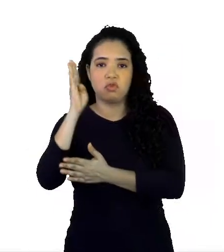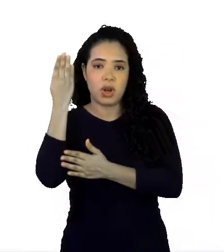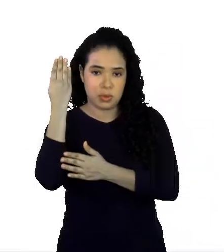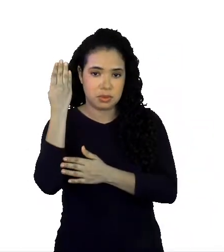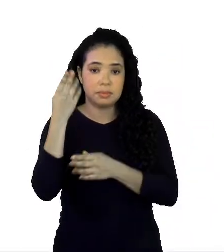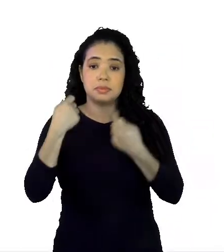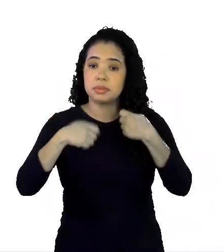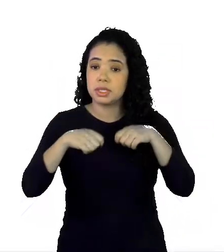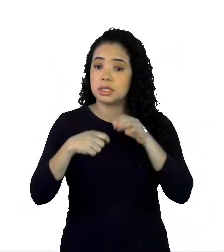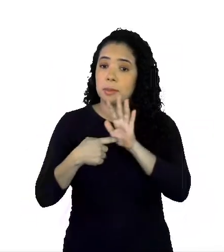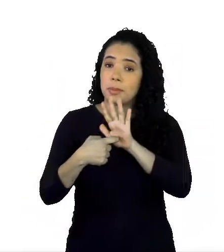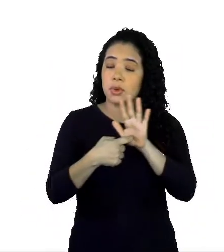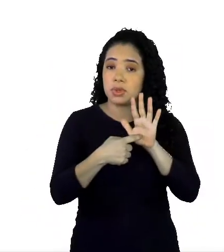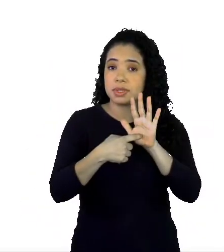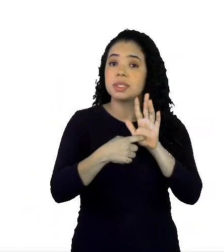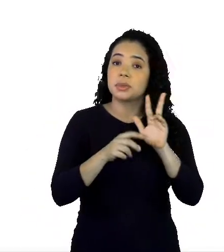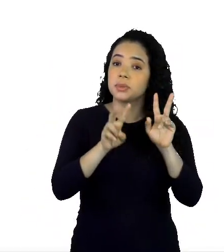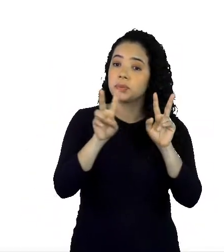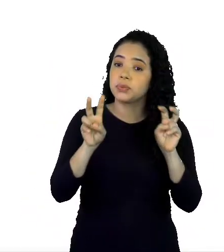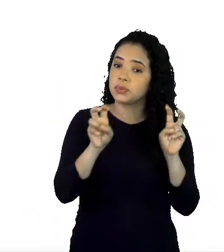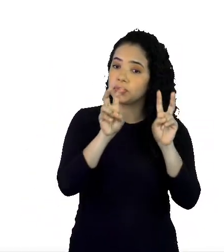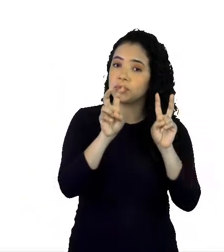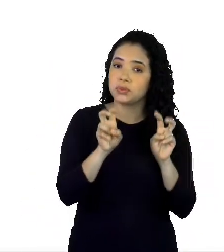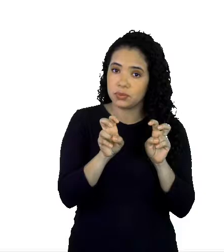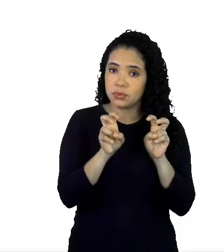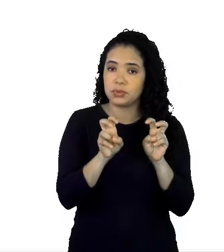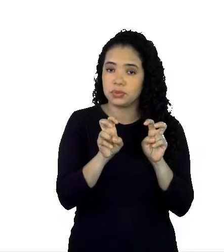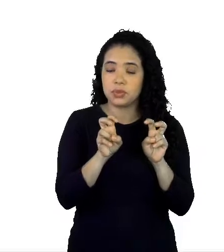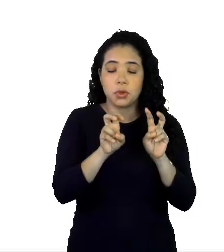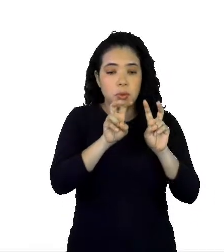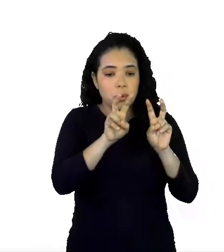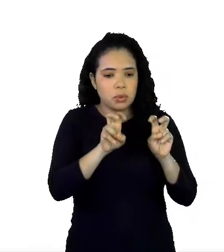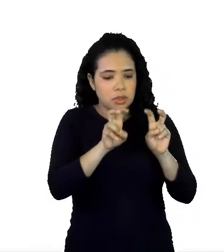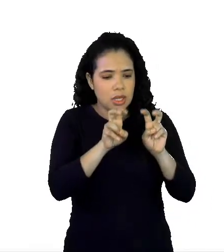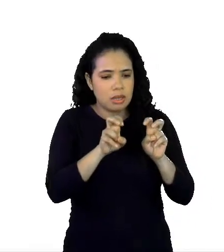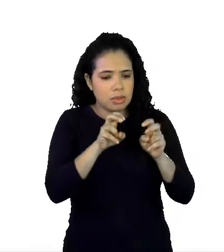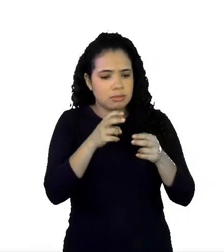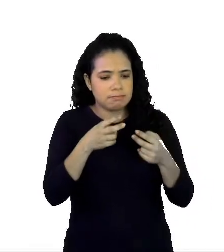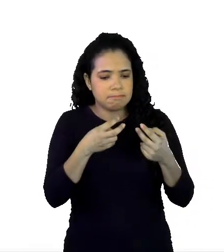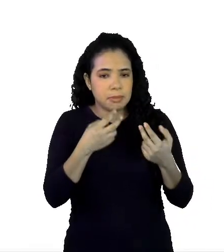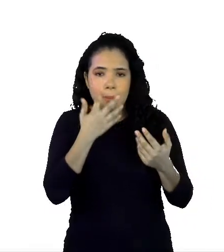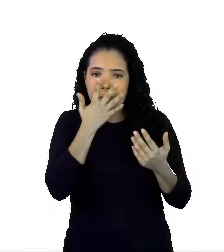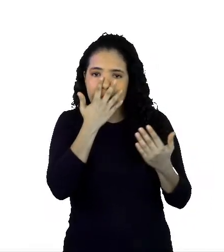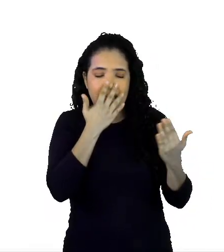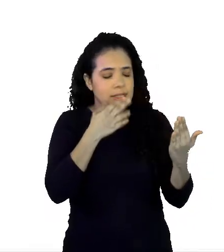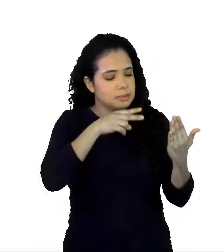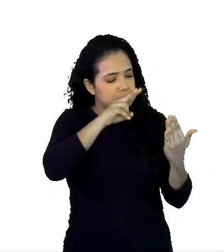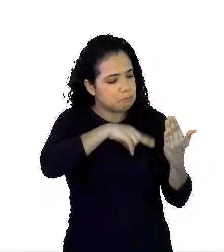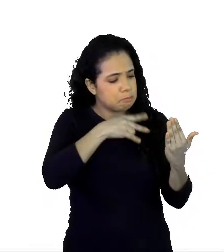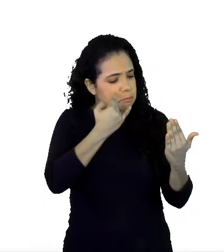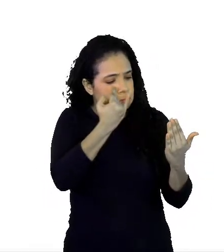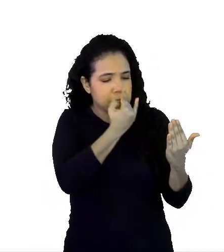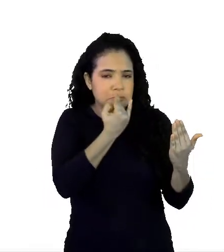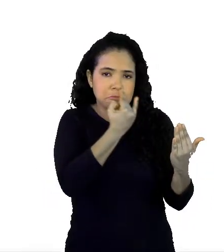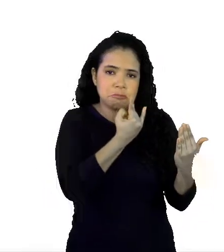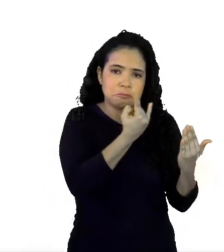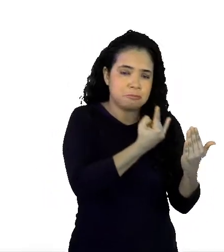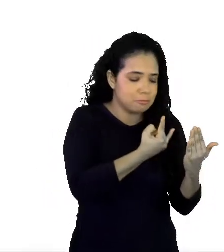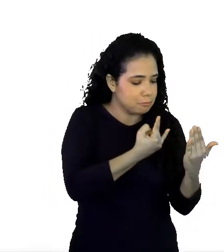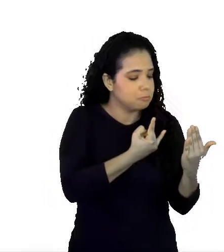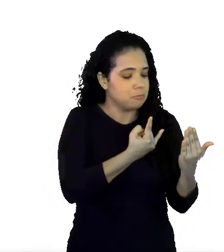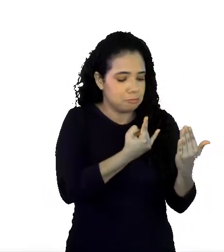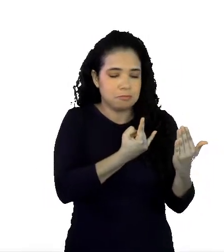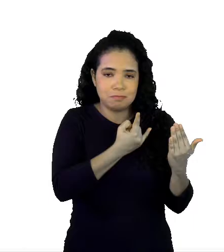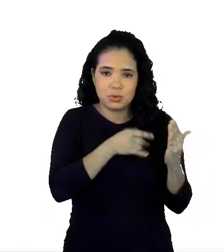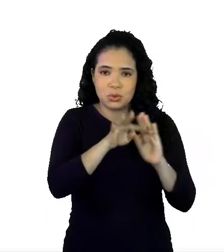esse título ele vai servir como uma isca para o leitor. Pode ter humor, mas não é piada. Foi o